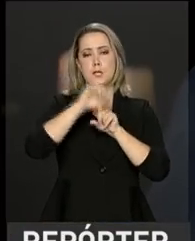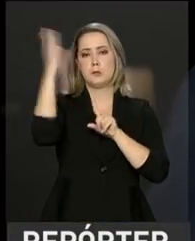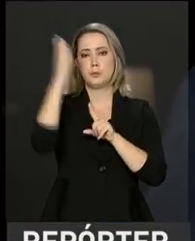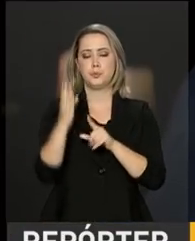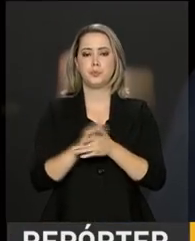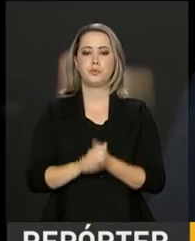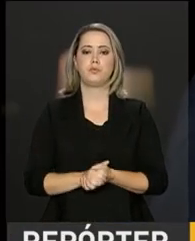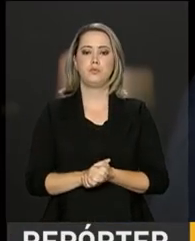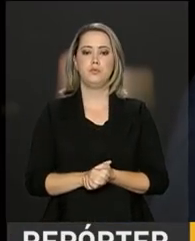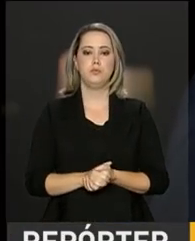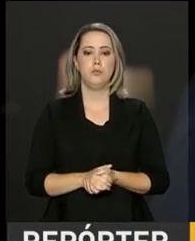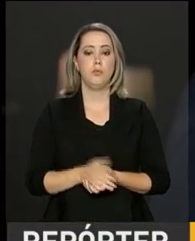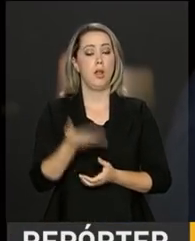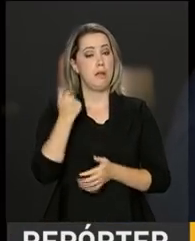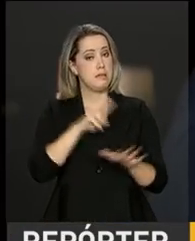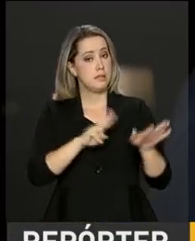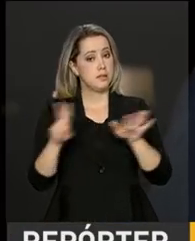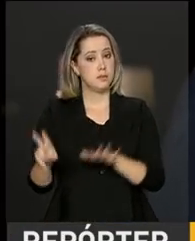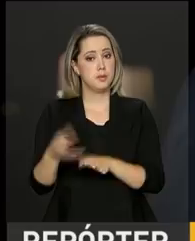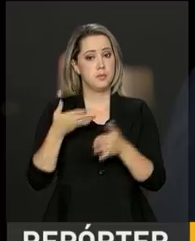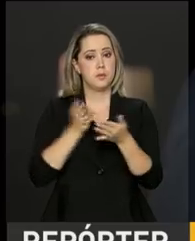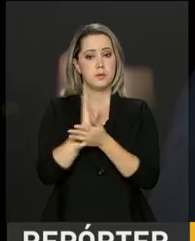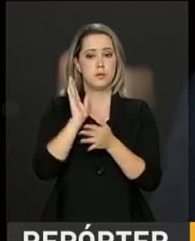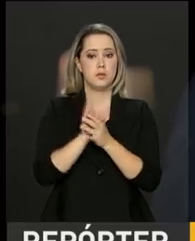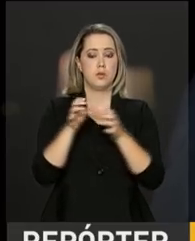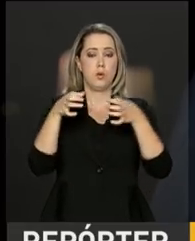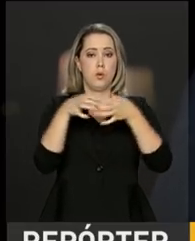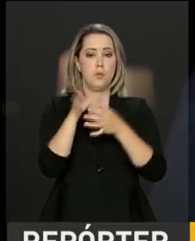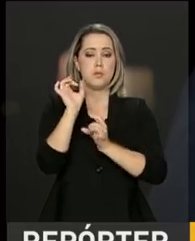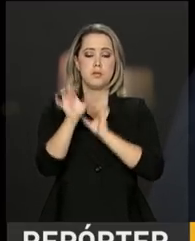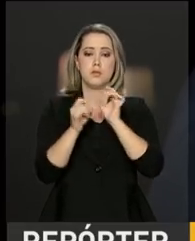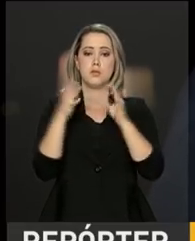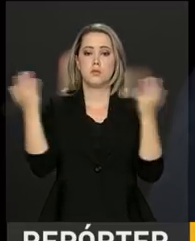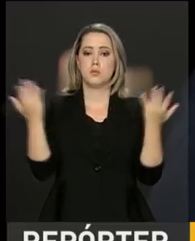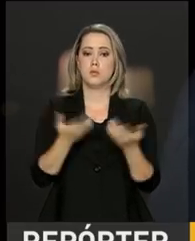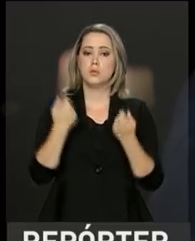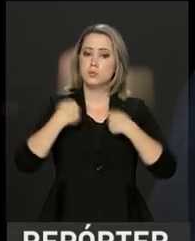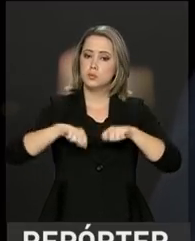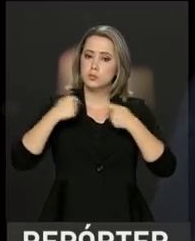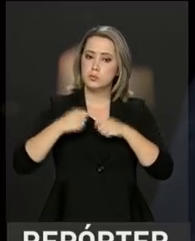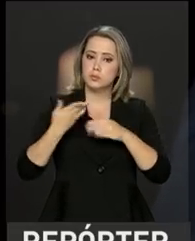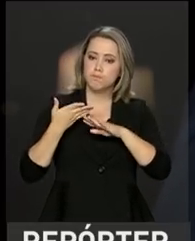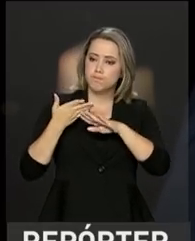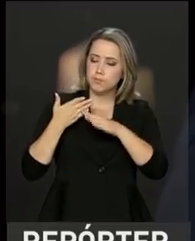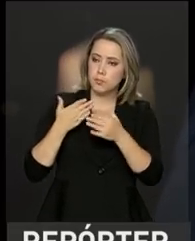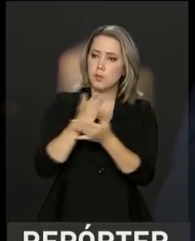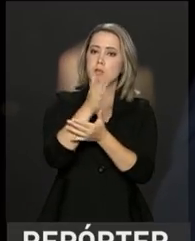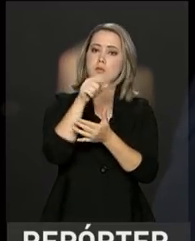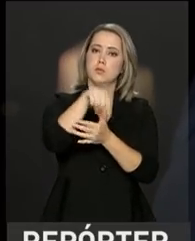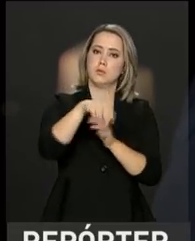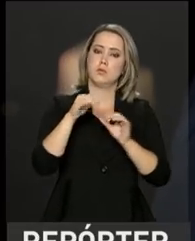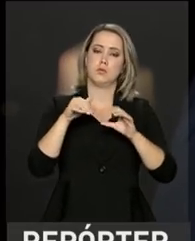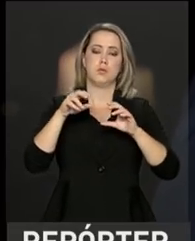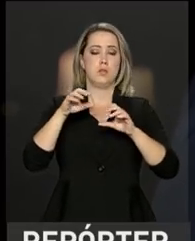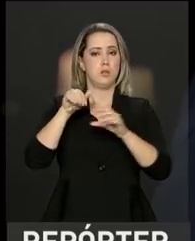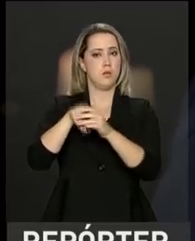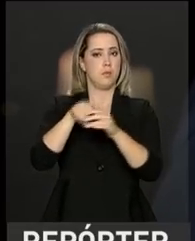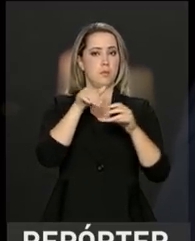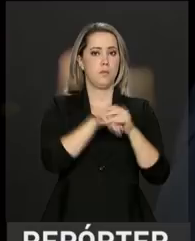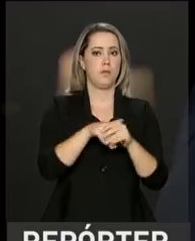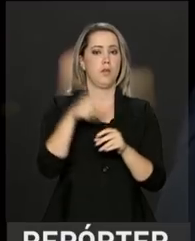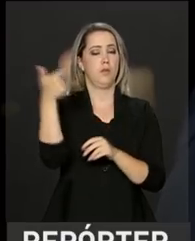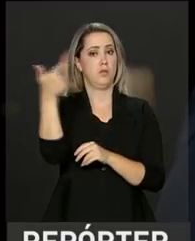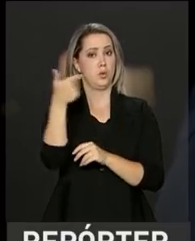na semana passada na comissão especial da câmara dos deputados e agora tem que passar pelo plenário da casa em votação em